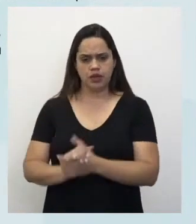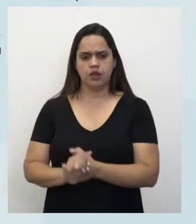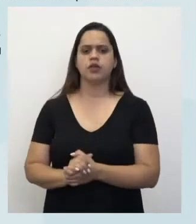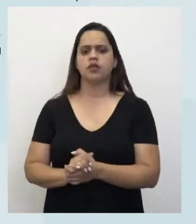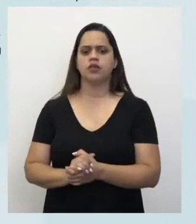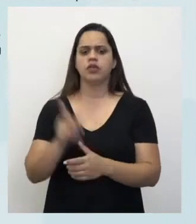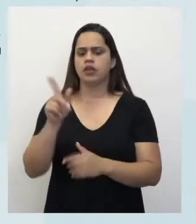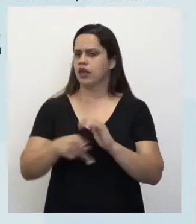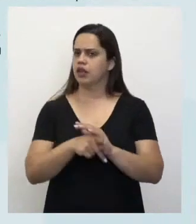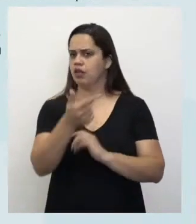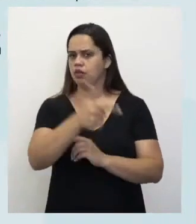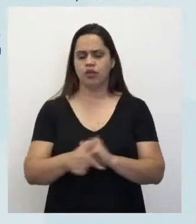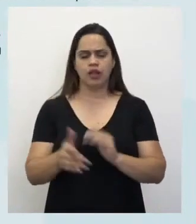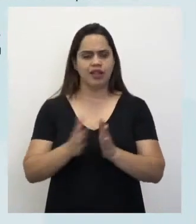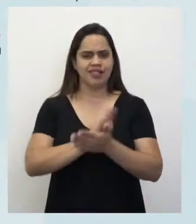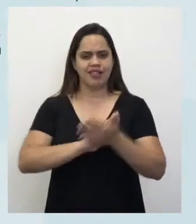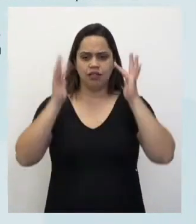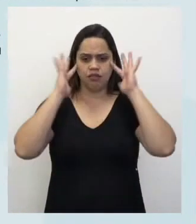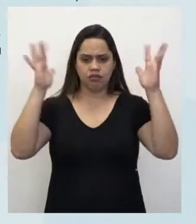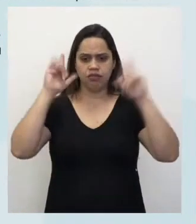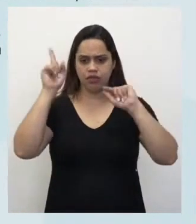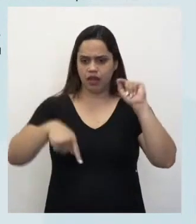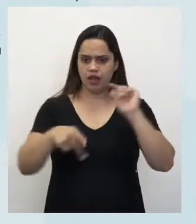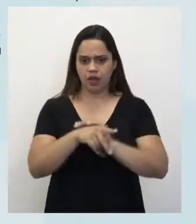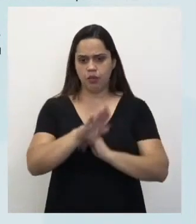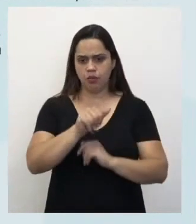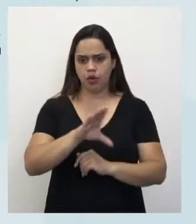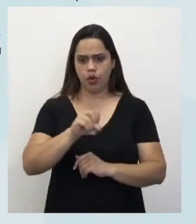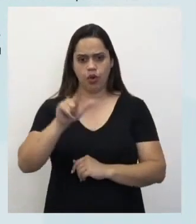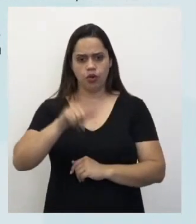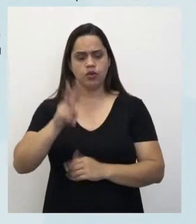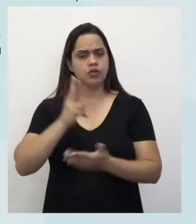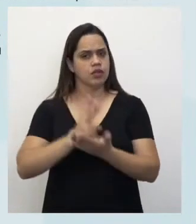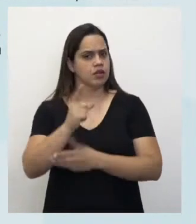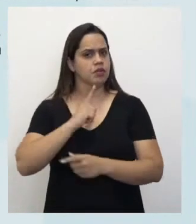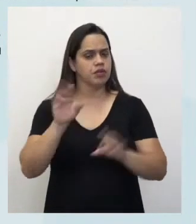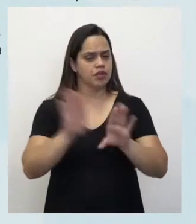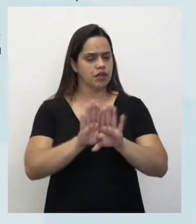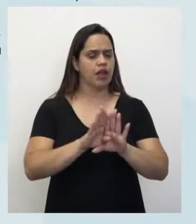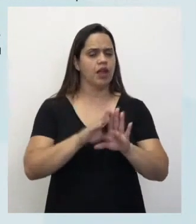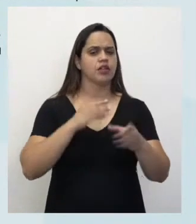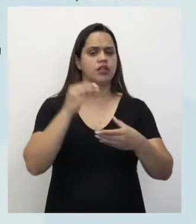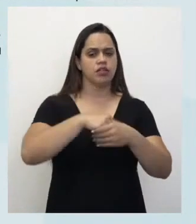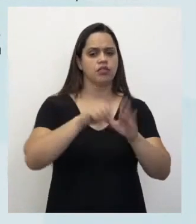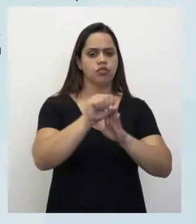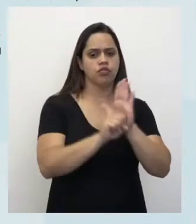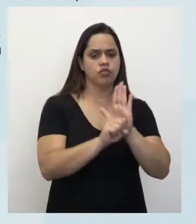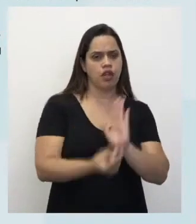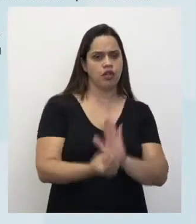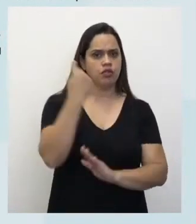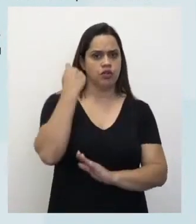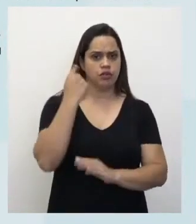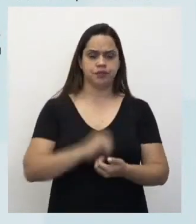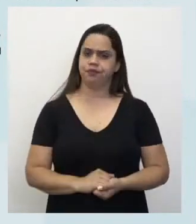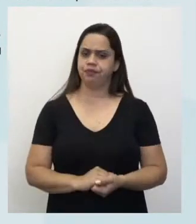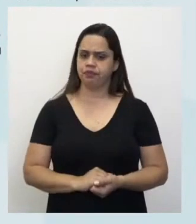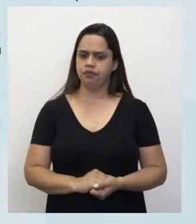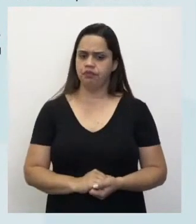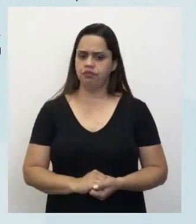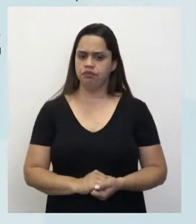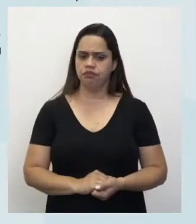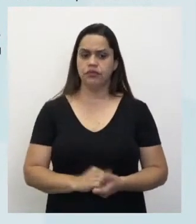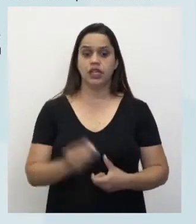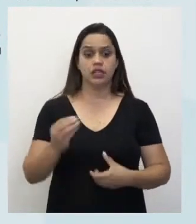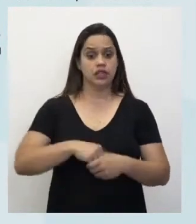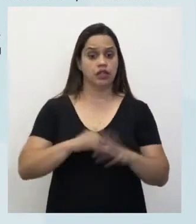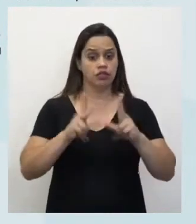fugindo à fantasia e ao bucólico, que sempre permeia as artes pictóricas de séculos anteriores. Então, dentro das